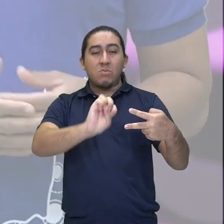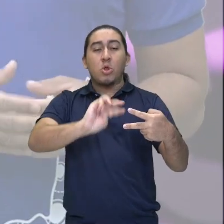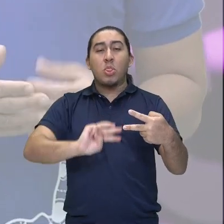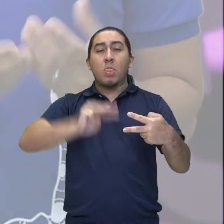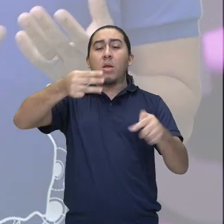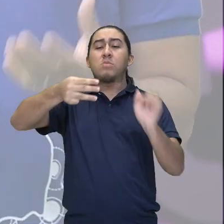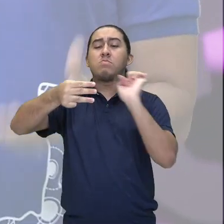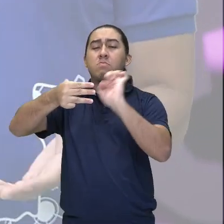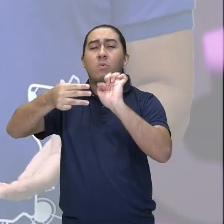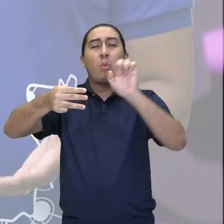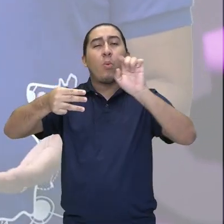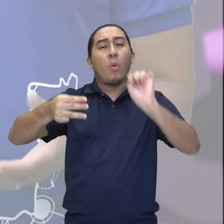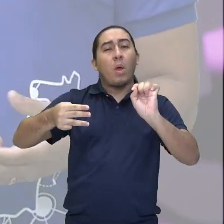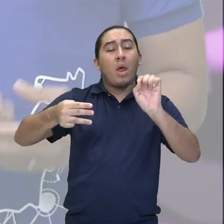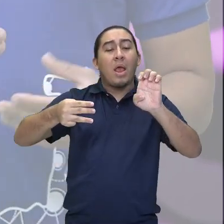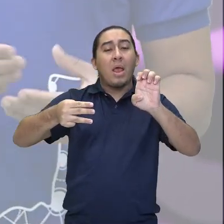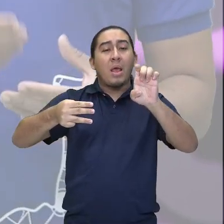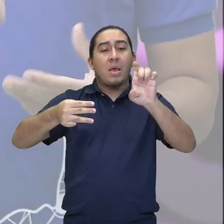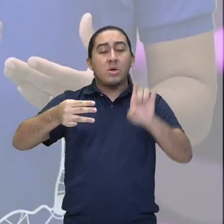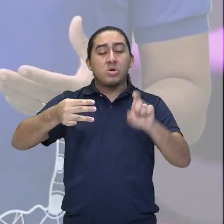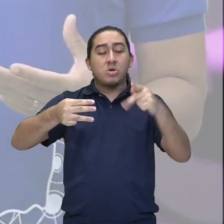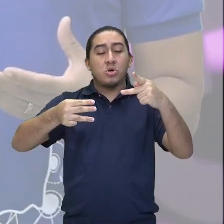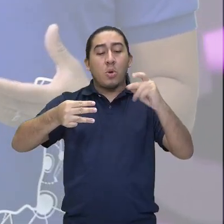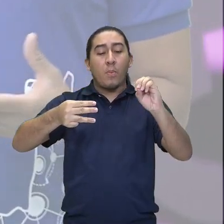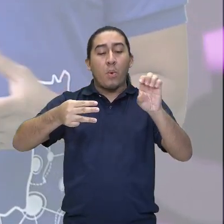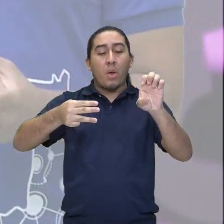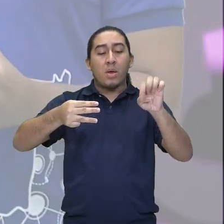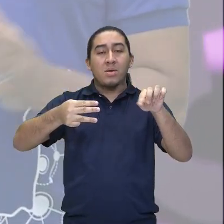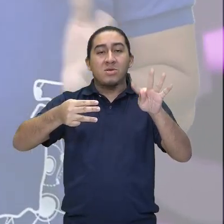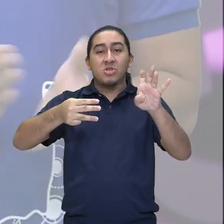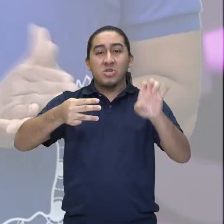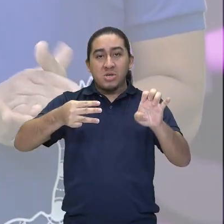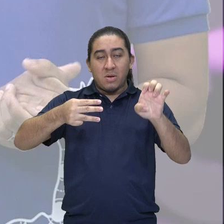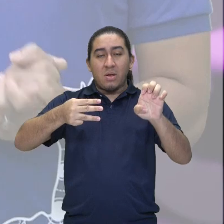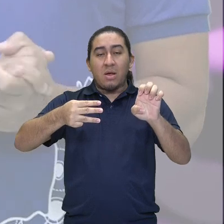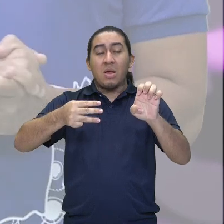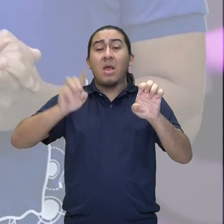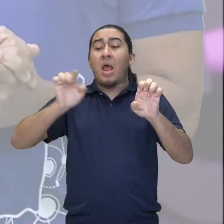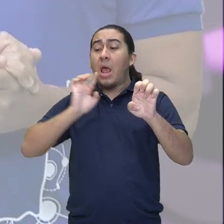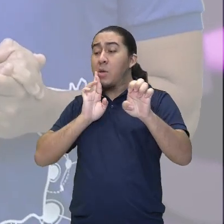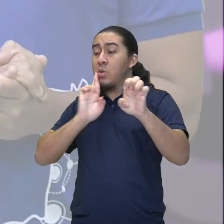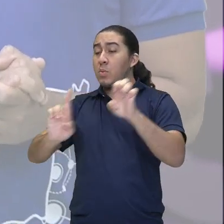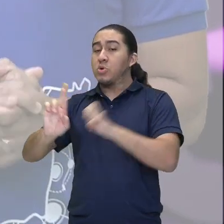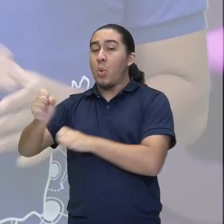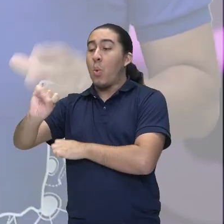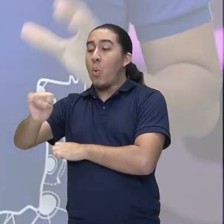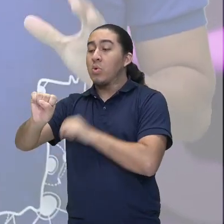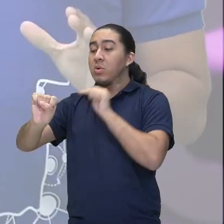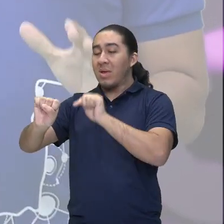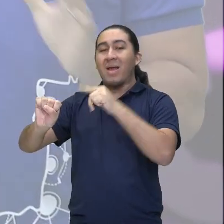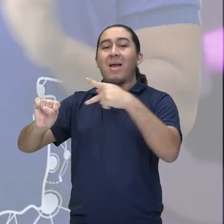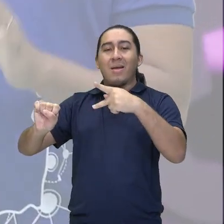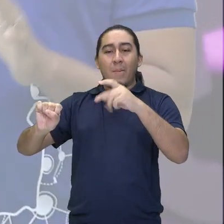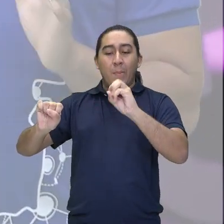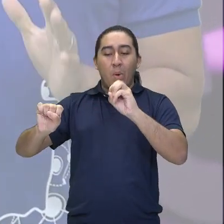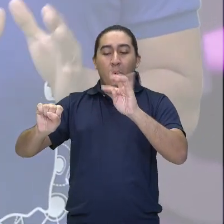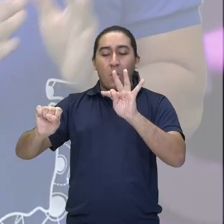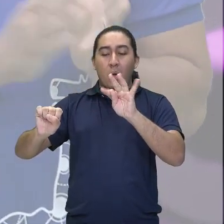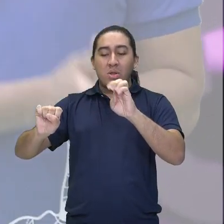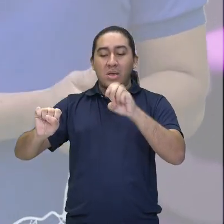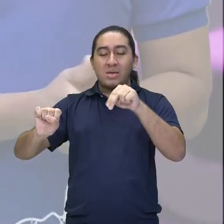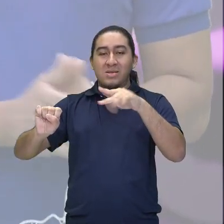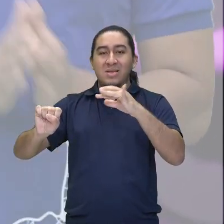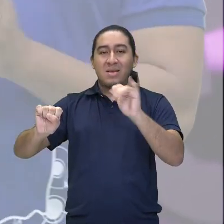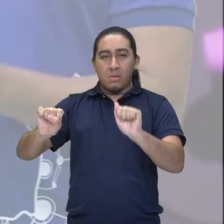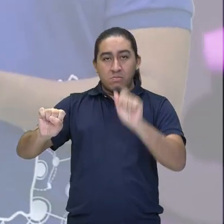2 é o expoente. E o resultado é a potência. Tá bem, então eu já sei